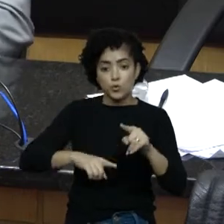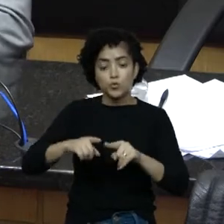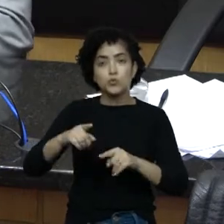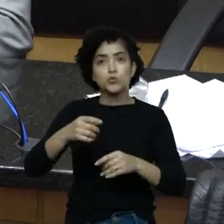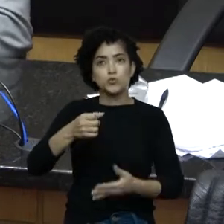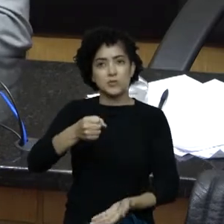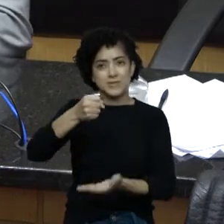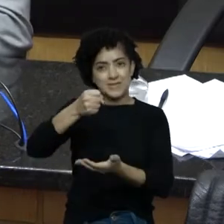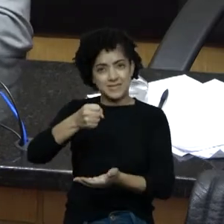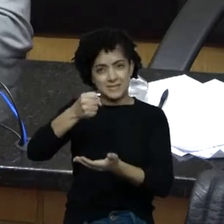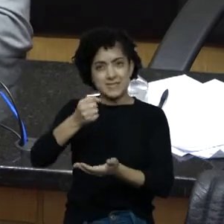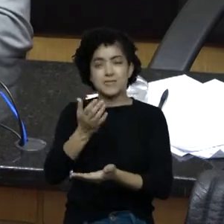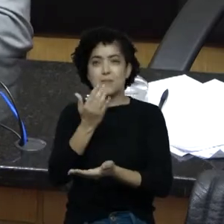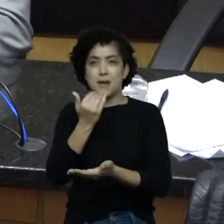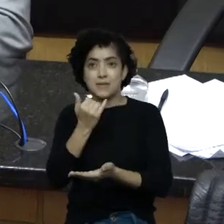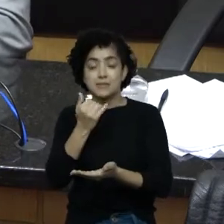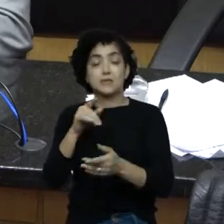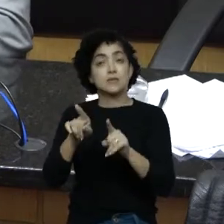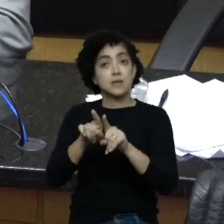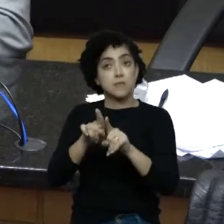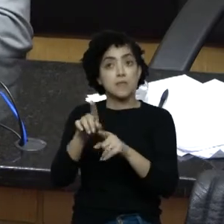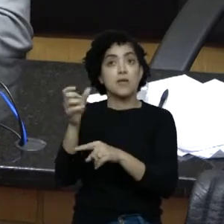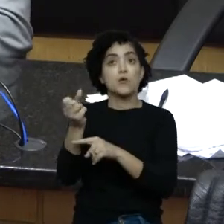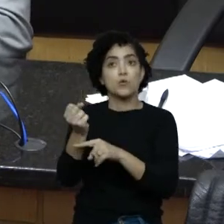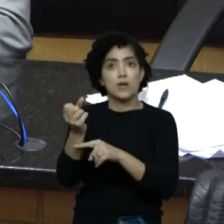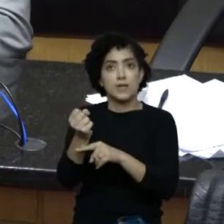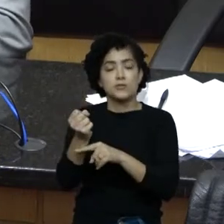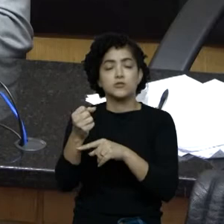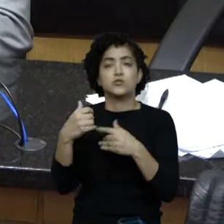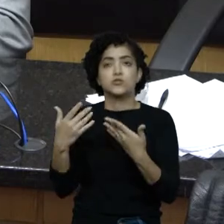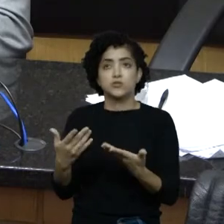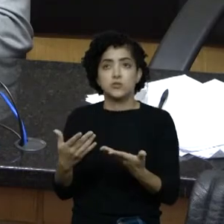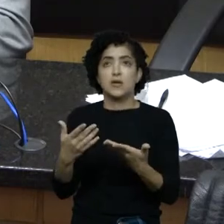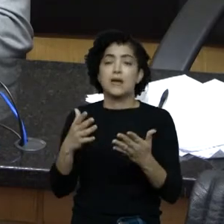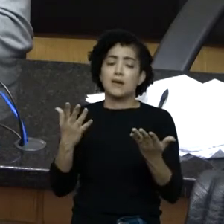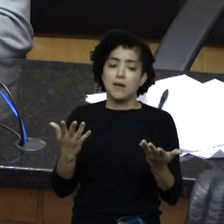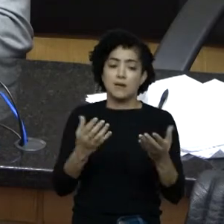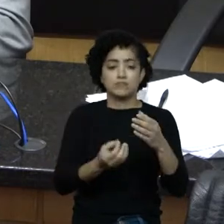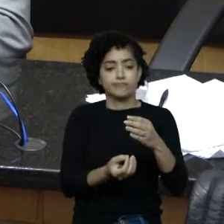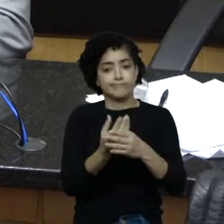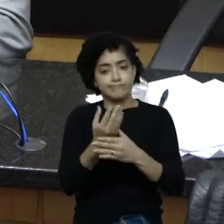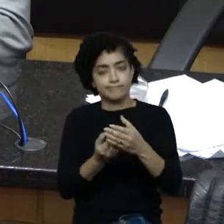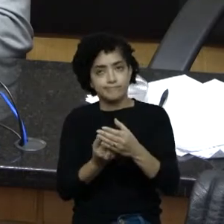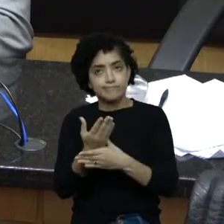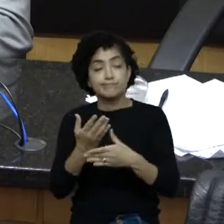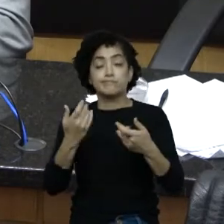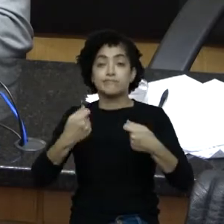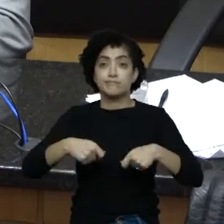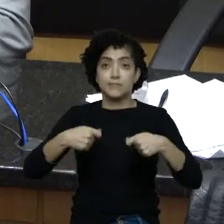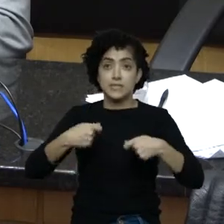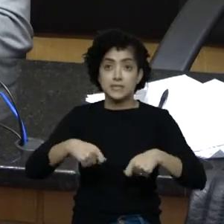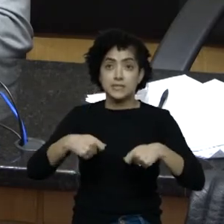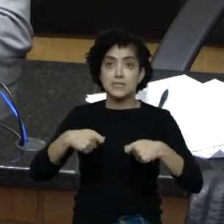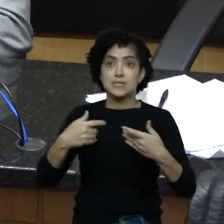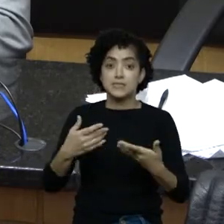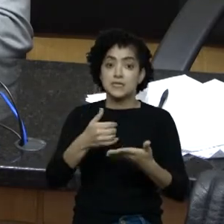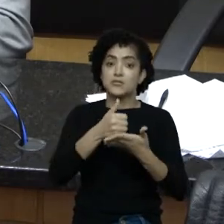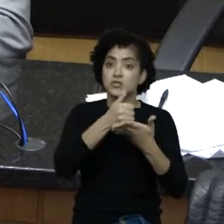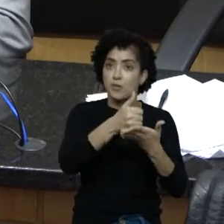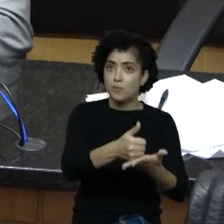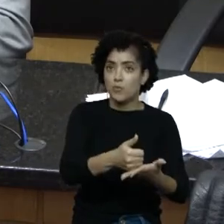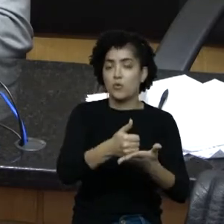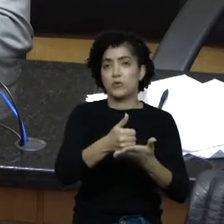básica inclusive o leite agora é claro que as cadeias produtivas precisam cada vez mais de apoio